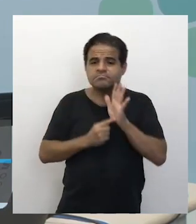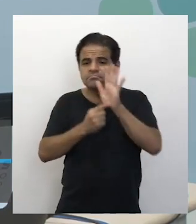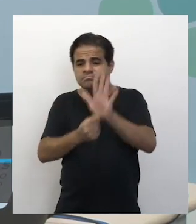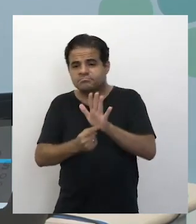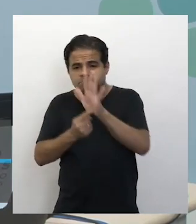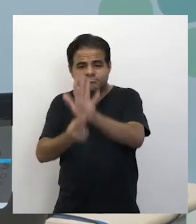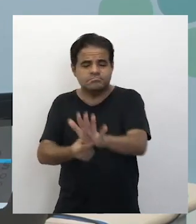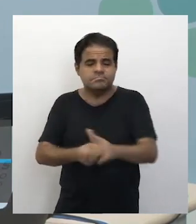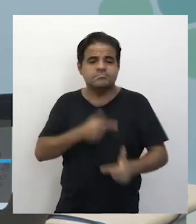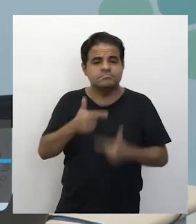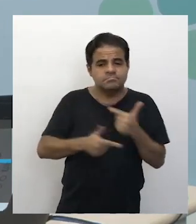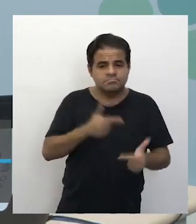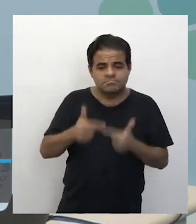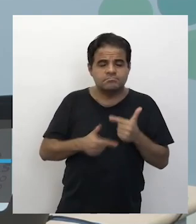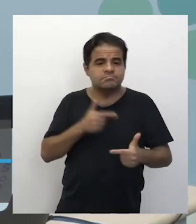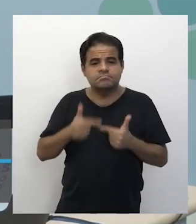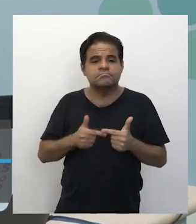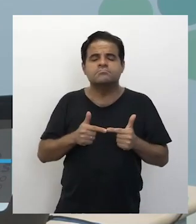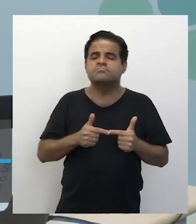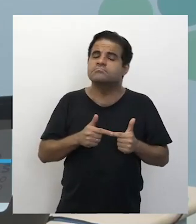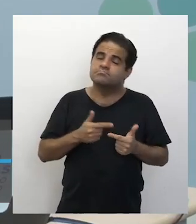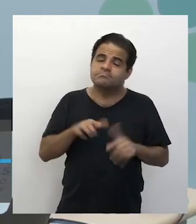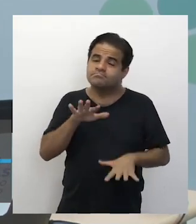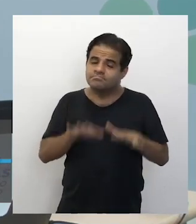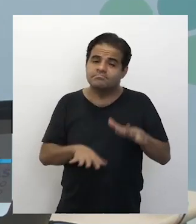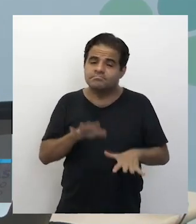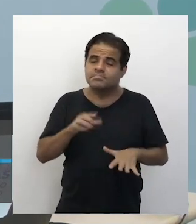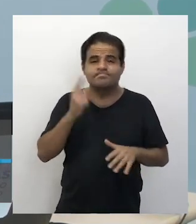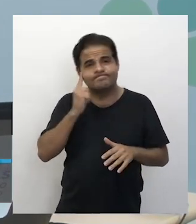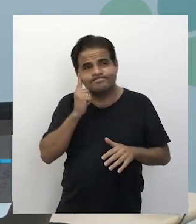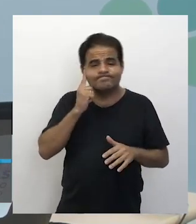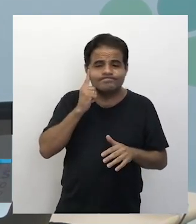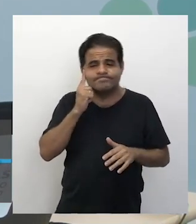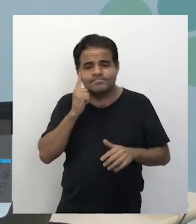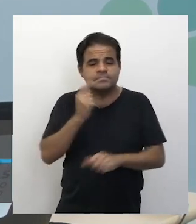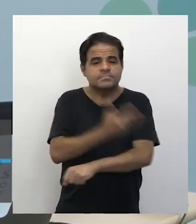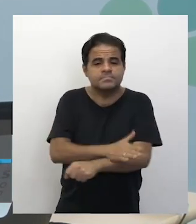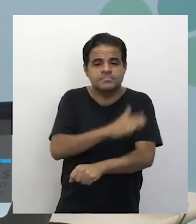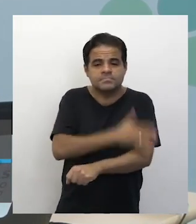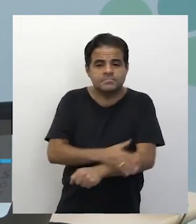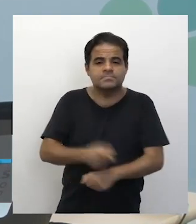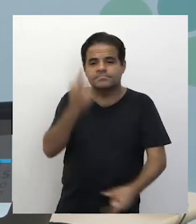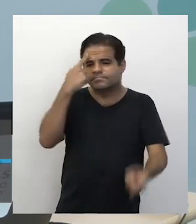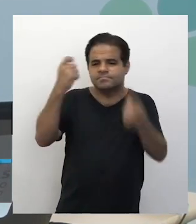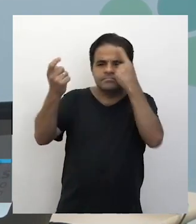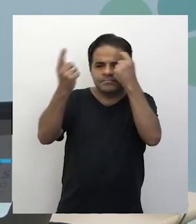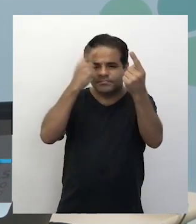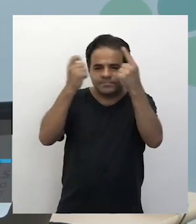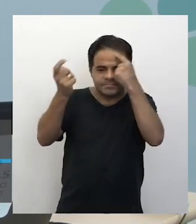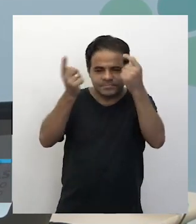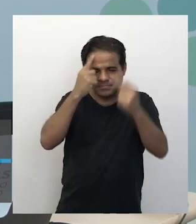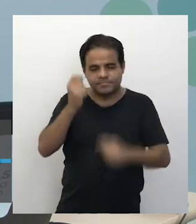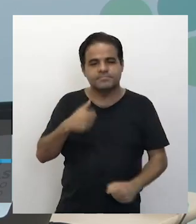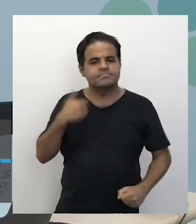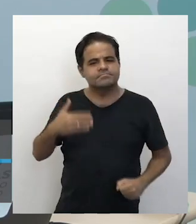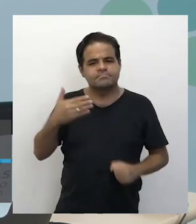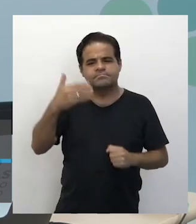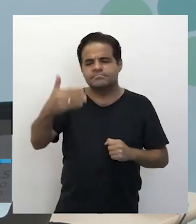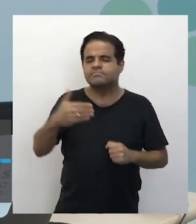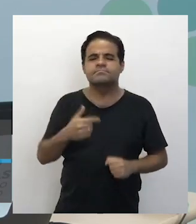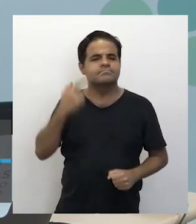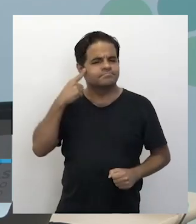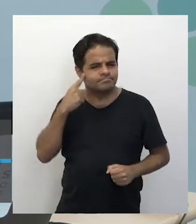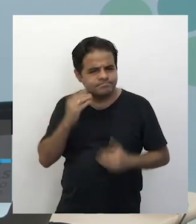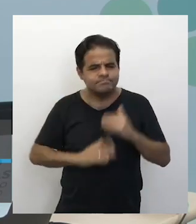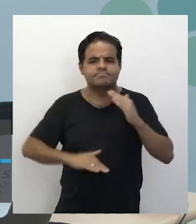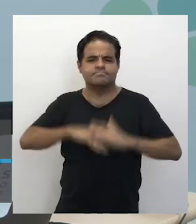como trabalho? E dependendo da situação, claro que sim, porque você está exercitando sua criatividade ao mesmo tempo que você está exercitando